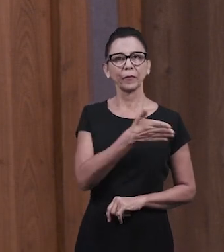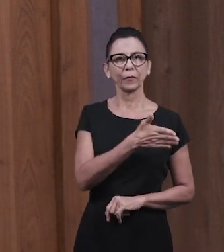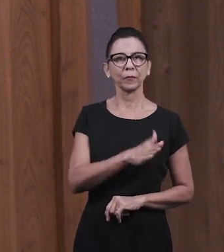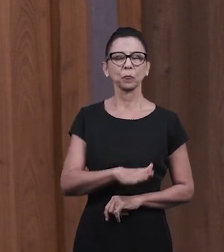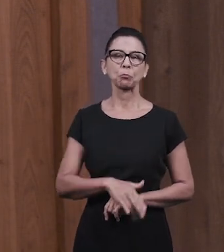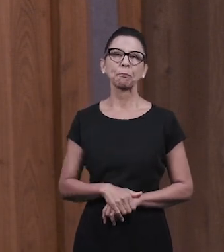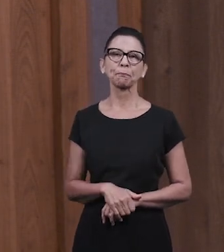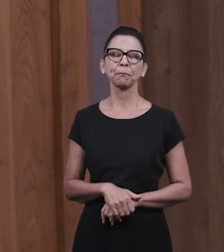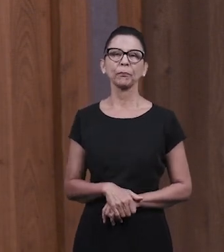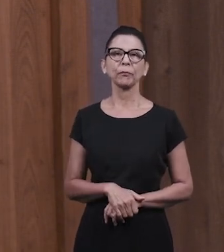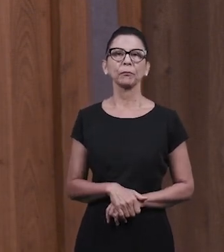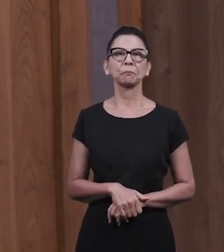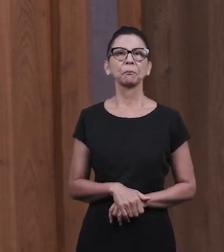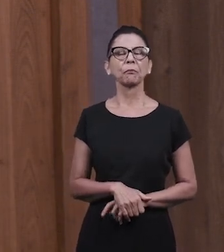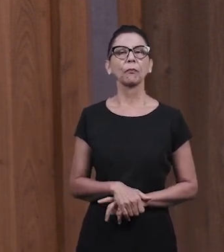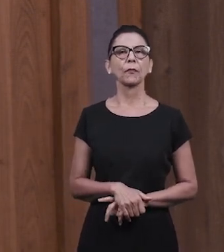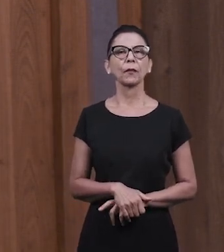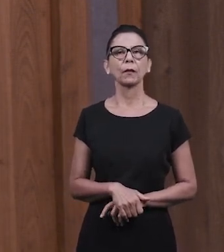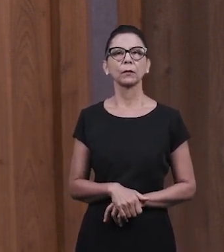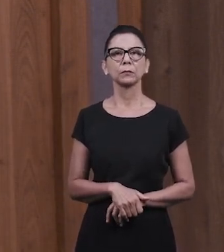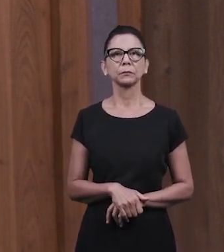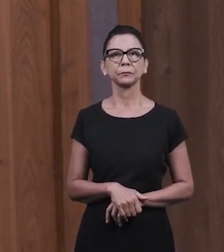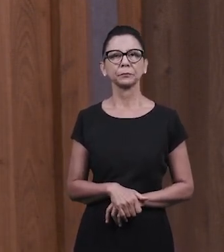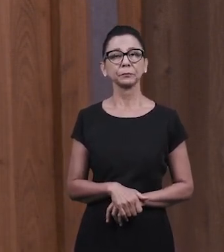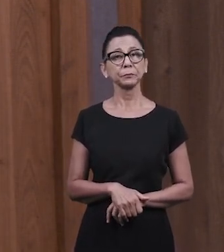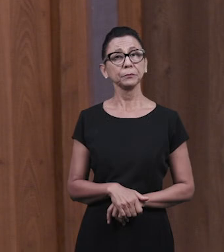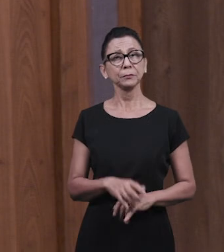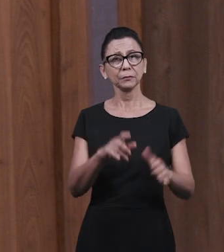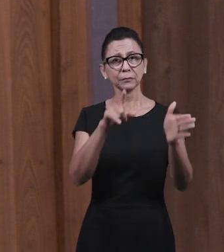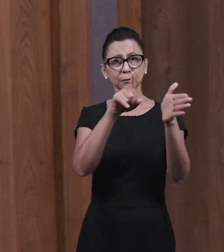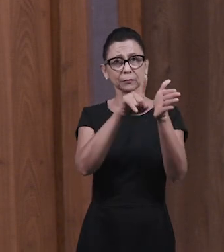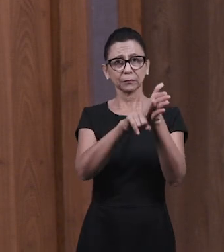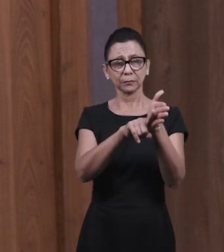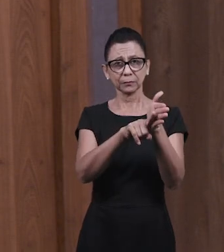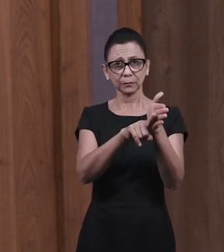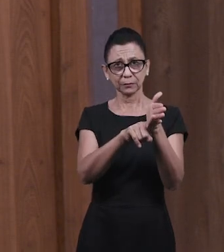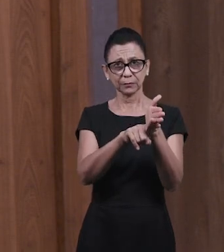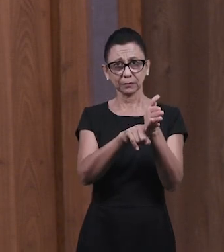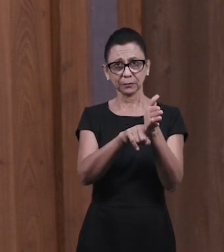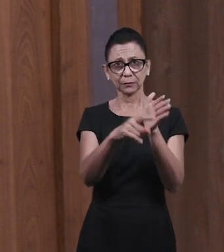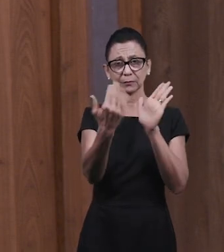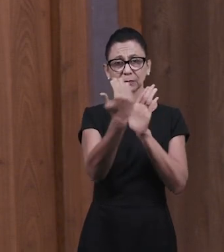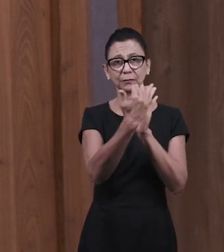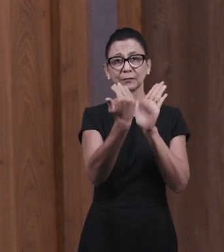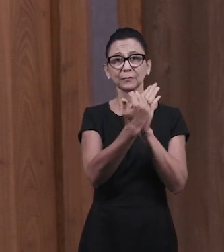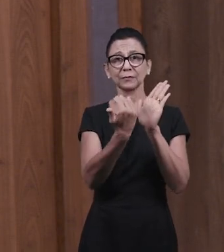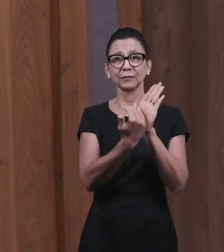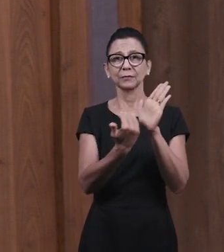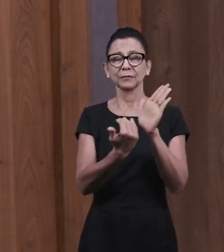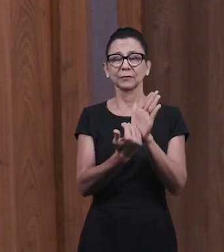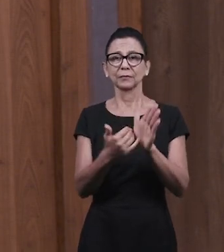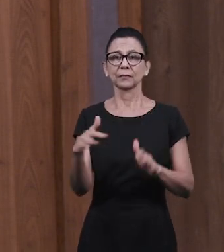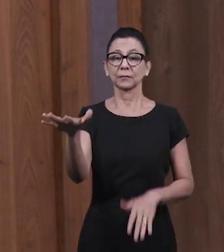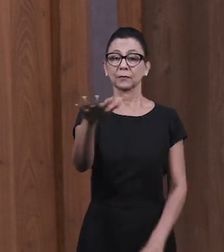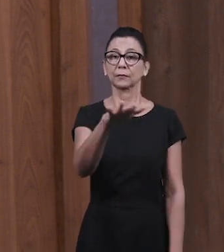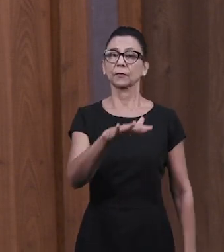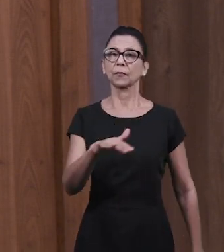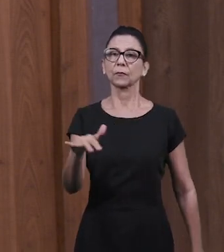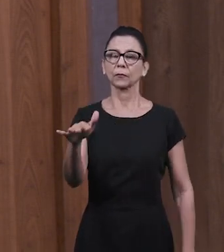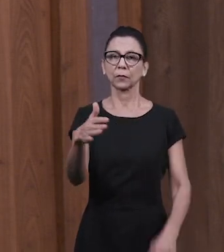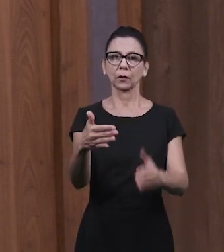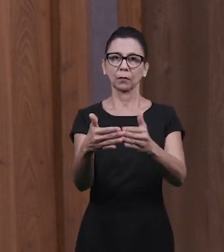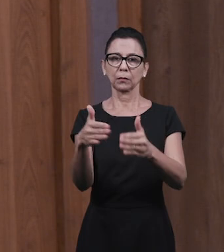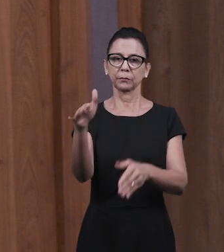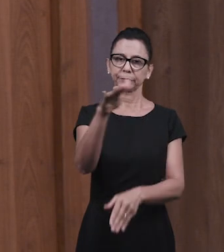das nossas perguntas, que é uma sessão de perguntas, uma sequência de perguntas que é dirigida a todos, ela